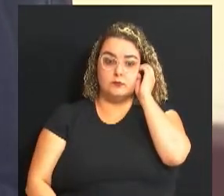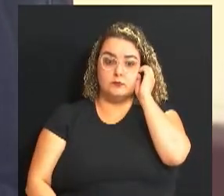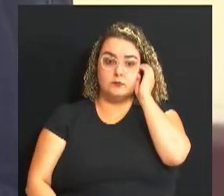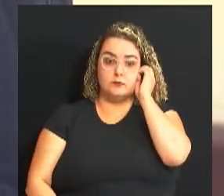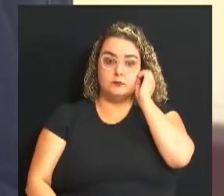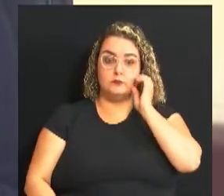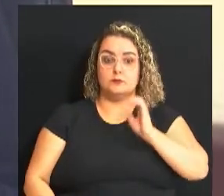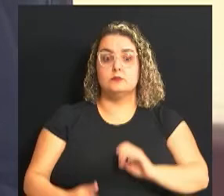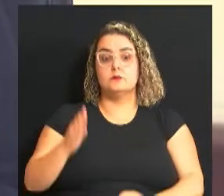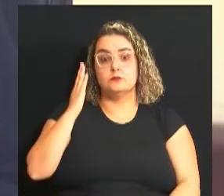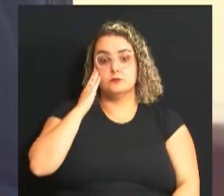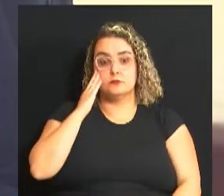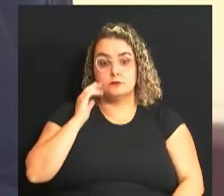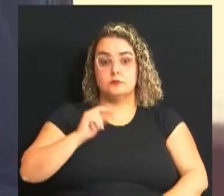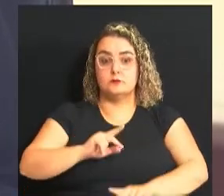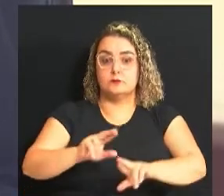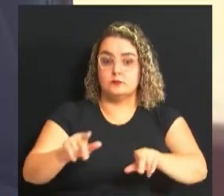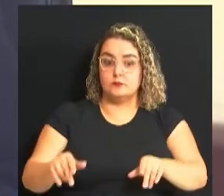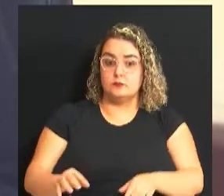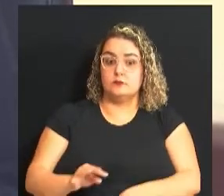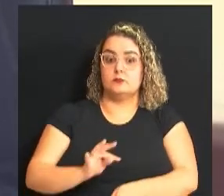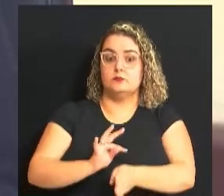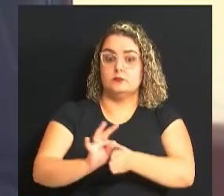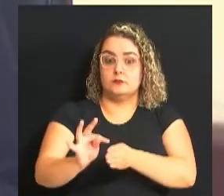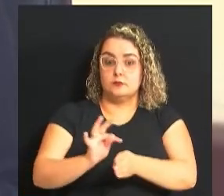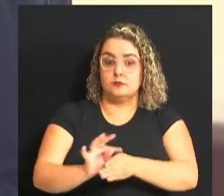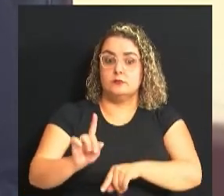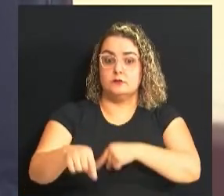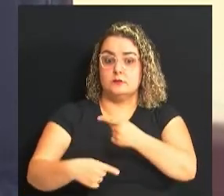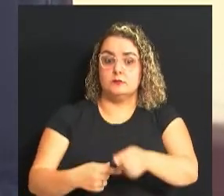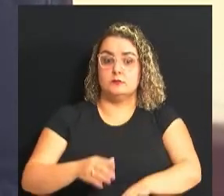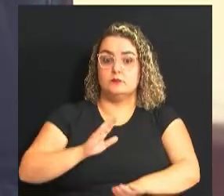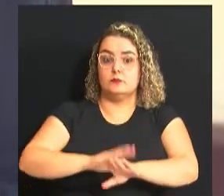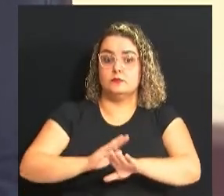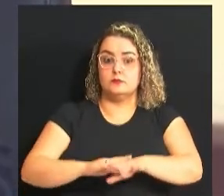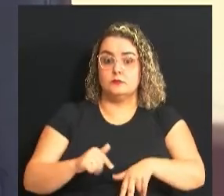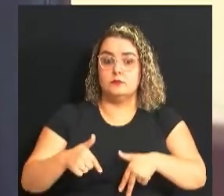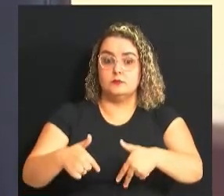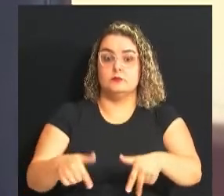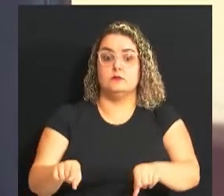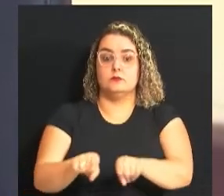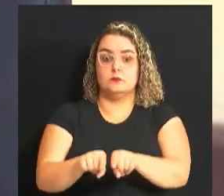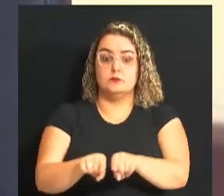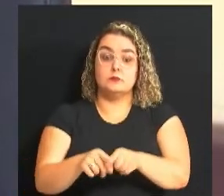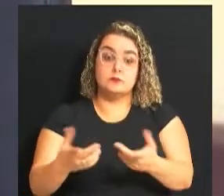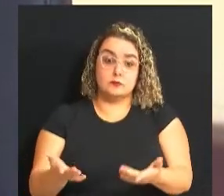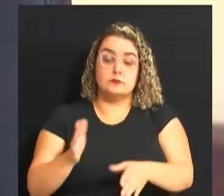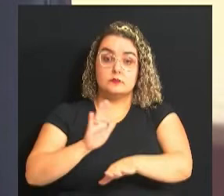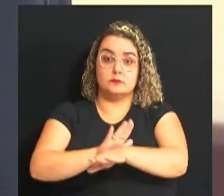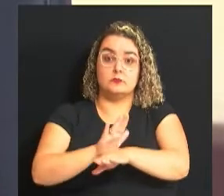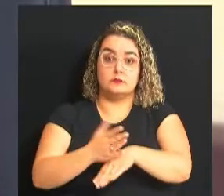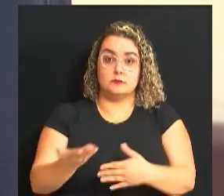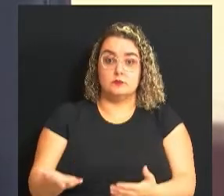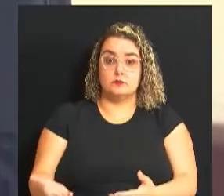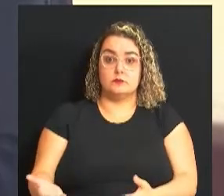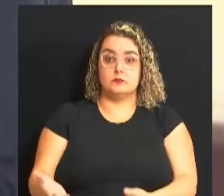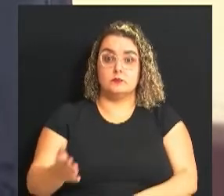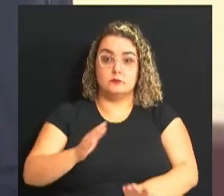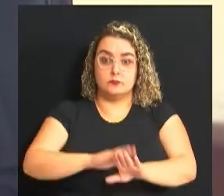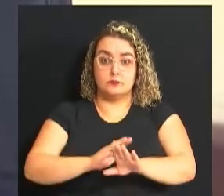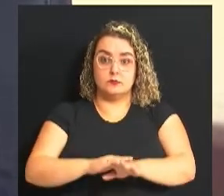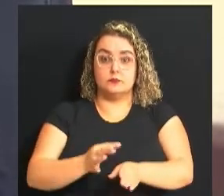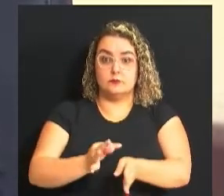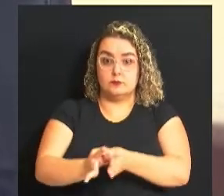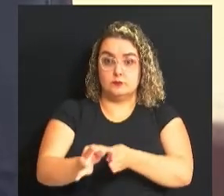E a gente sabe que muitos desses conselheiros têm outras atuações militantes que também acabam ajudando na atuação dele enquanto conselheiro,